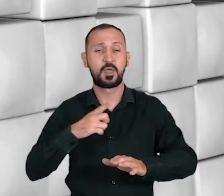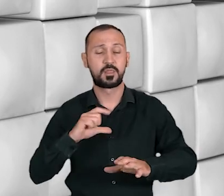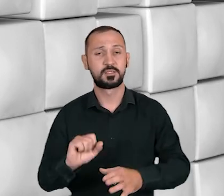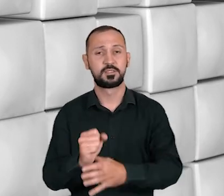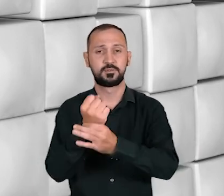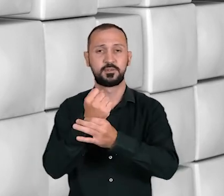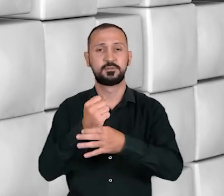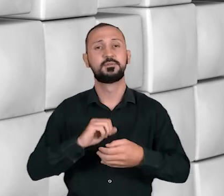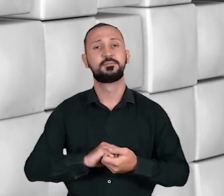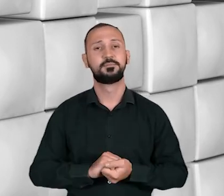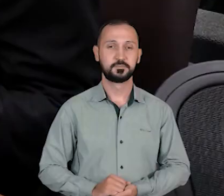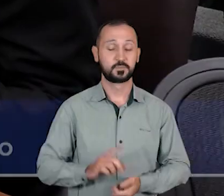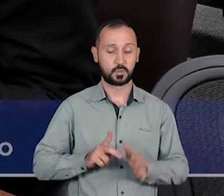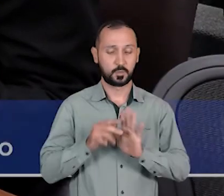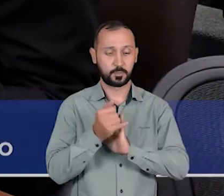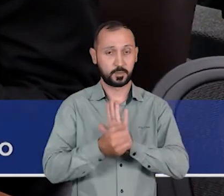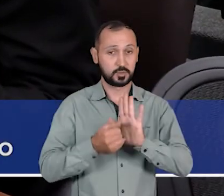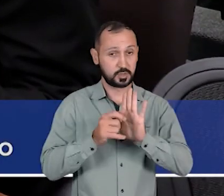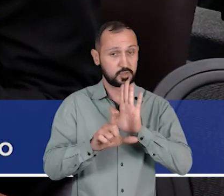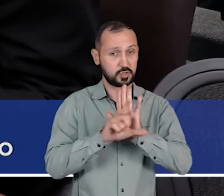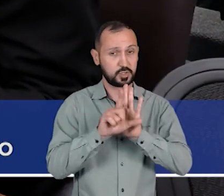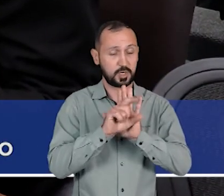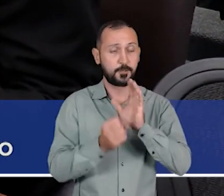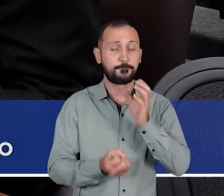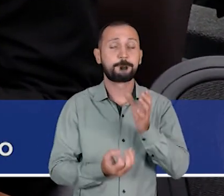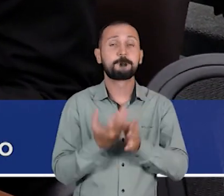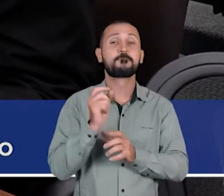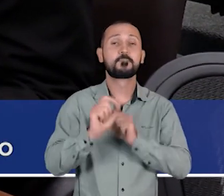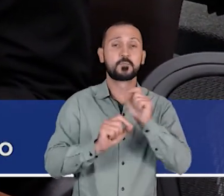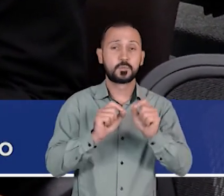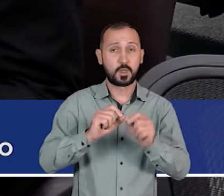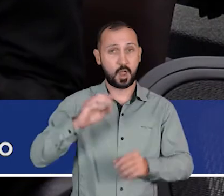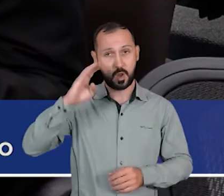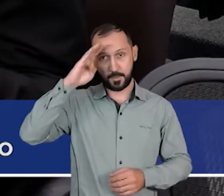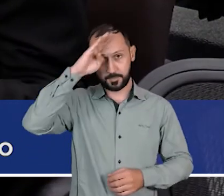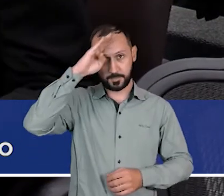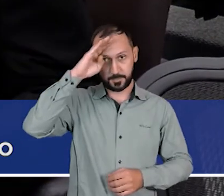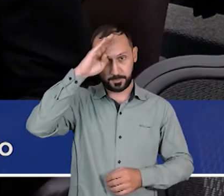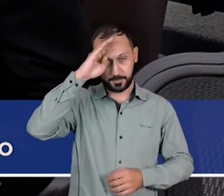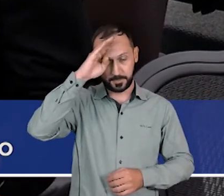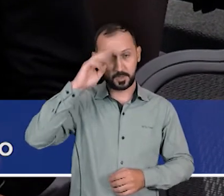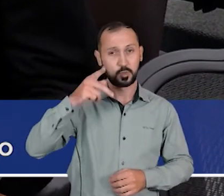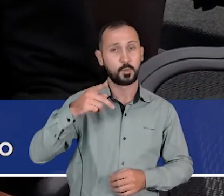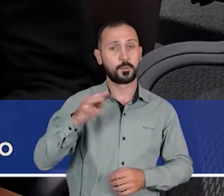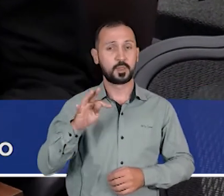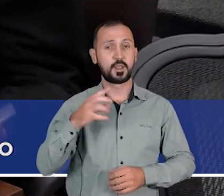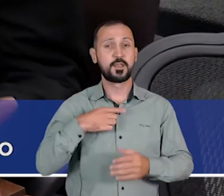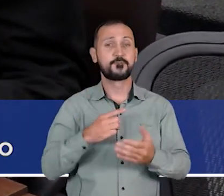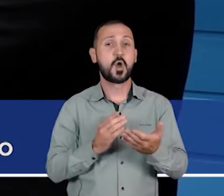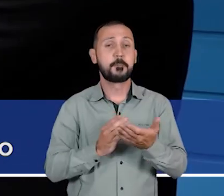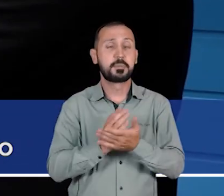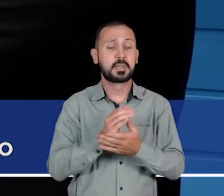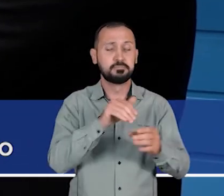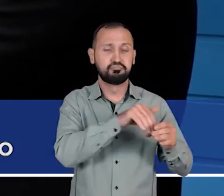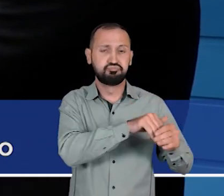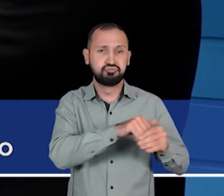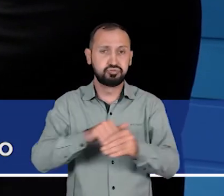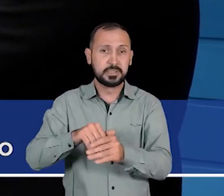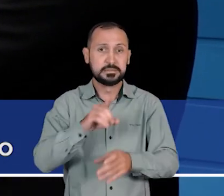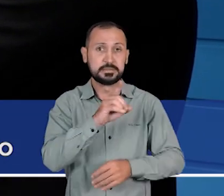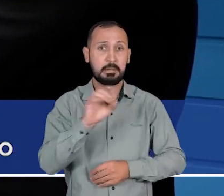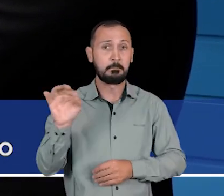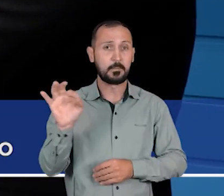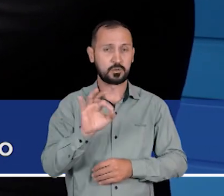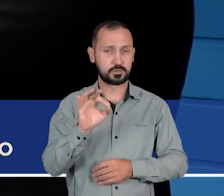com segurança. O projeto de lei é de autoria do deputado Cabo Almi, do PT, e foi aprovado